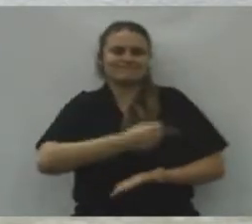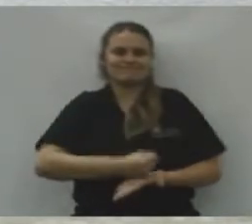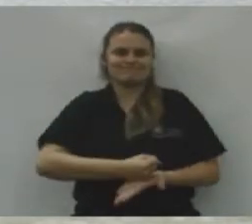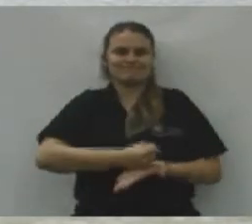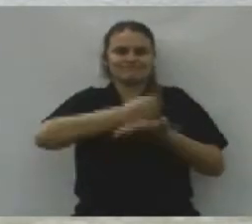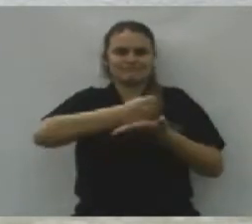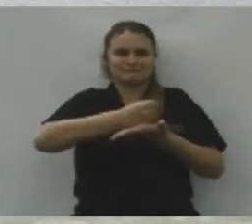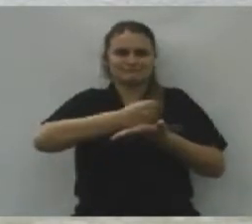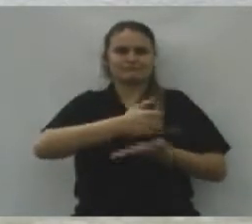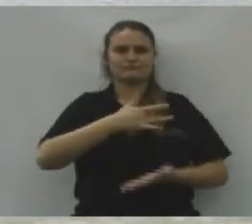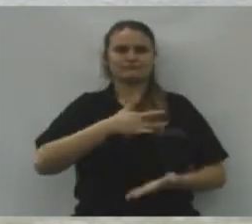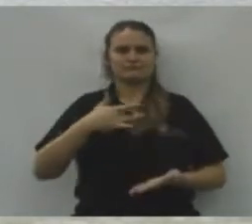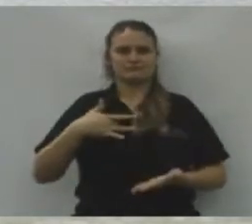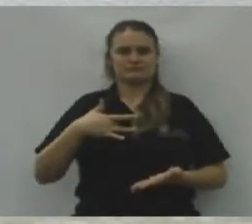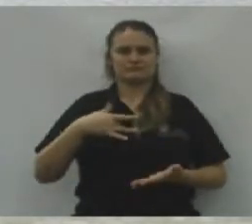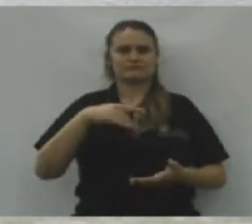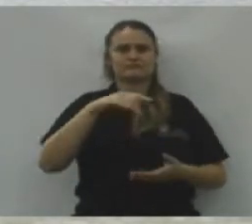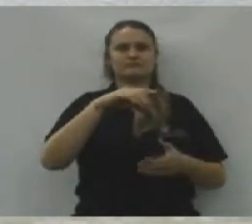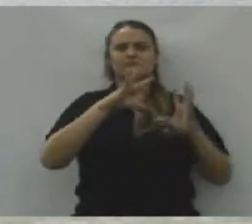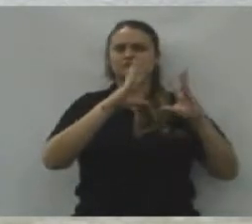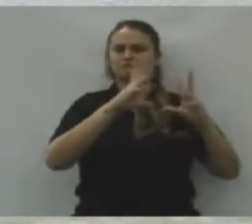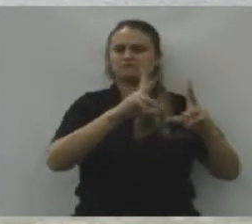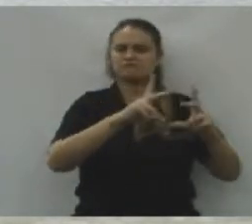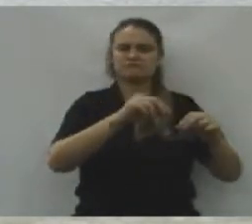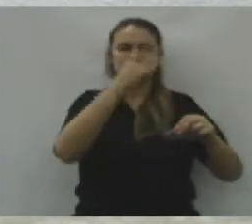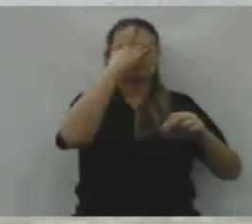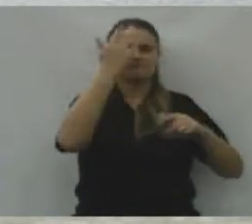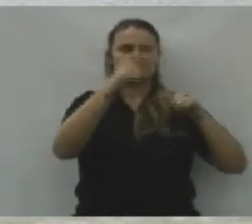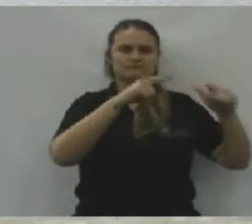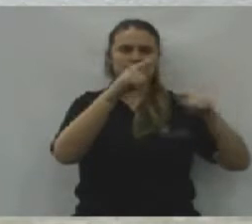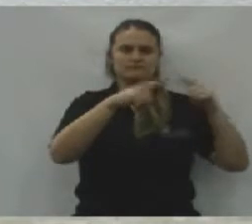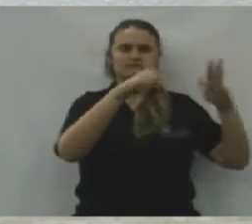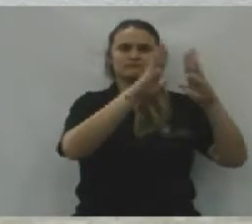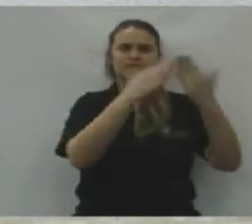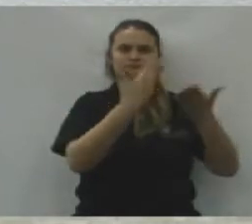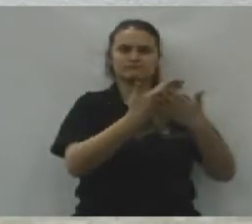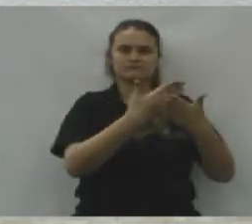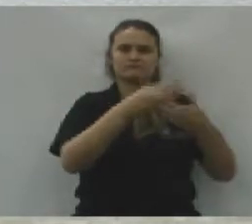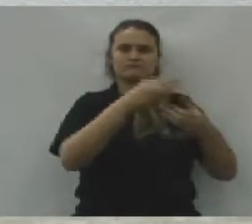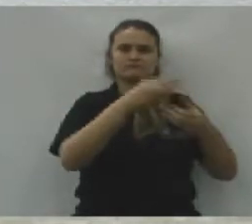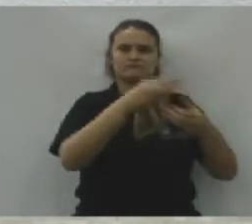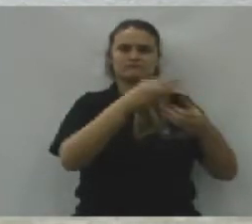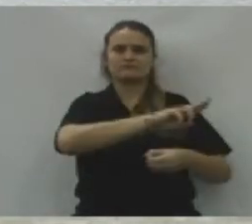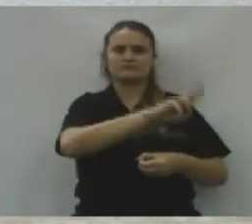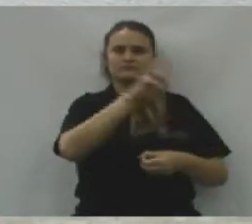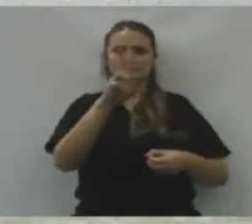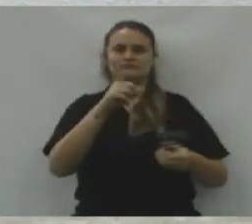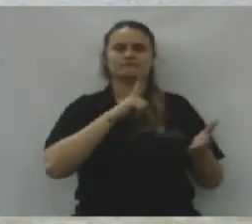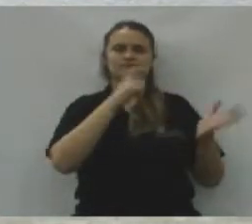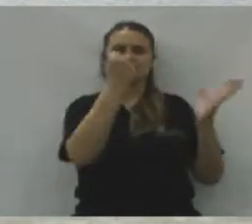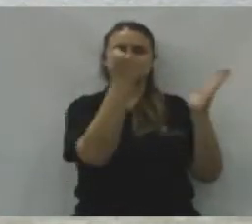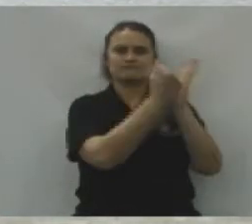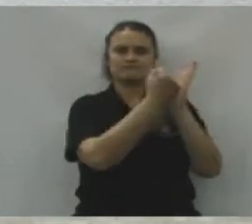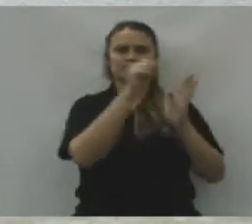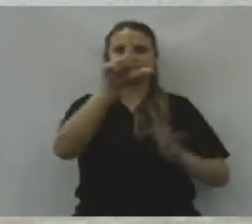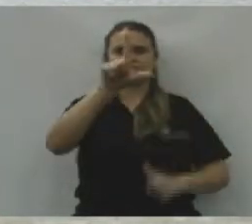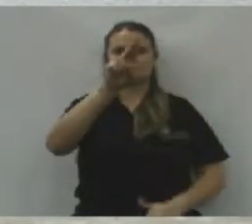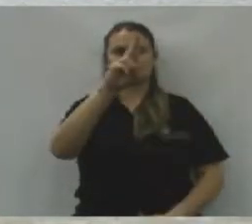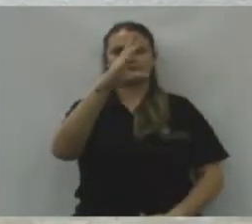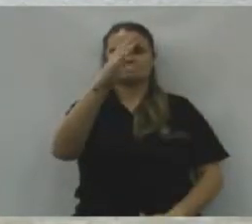aos profissionais da rede escolar em todo o município de União da Vitória, estabelece o selo Lucas